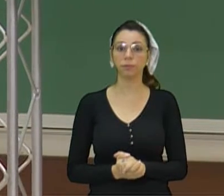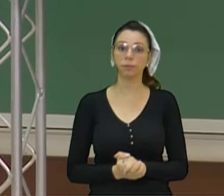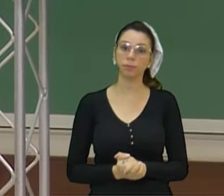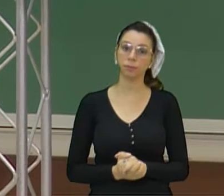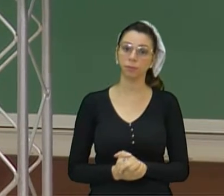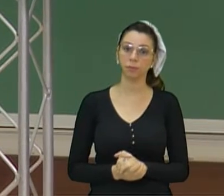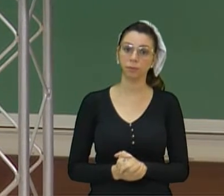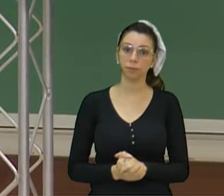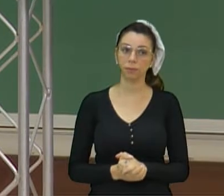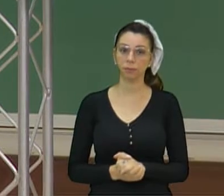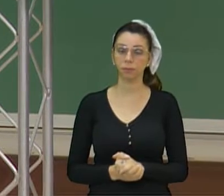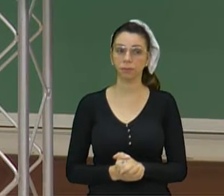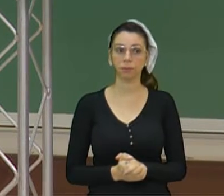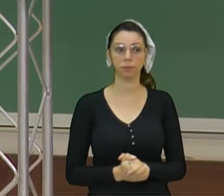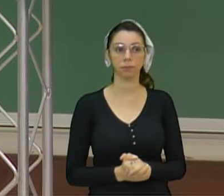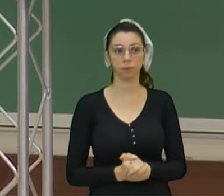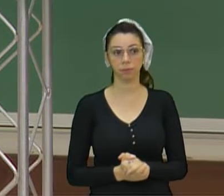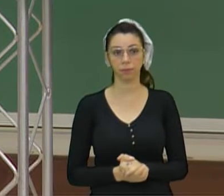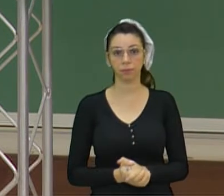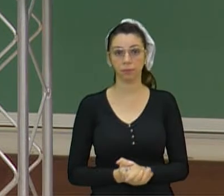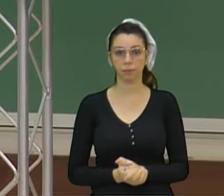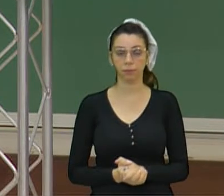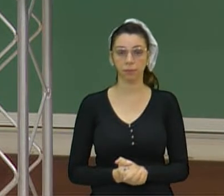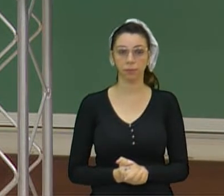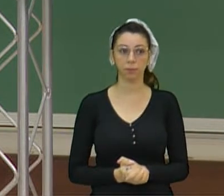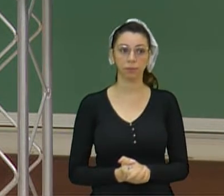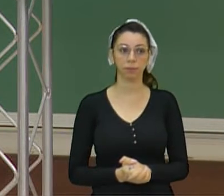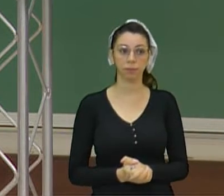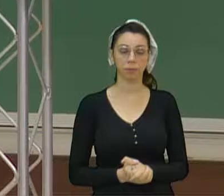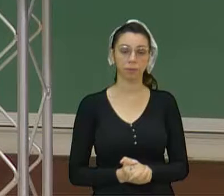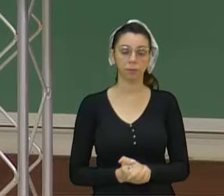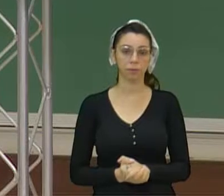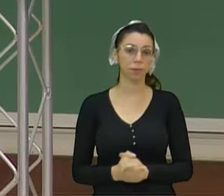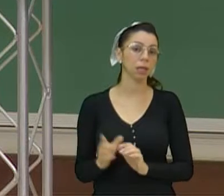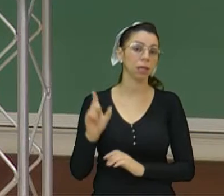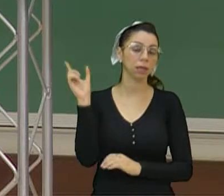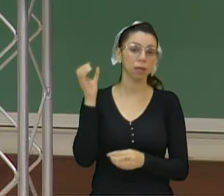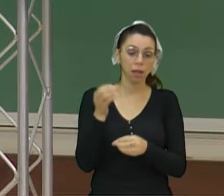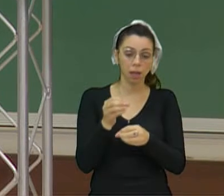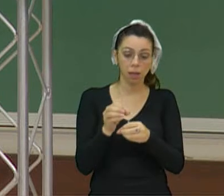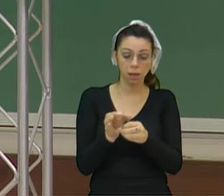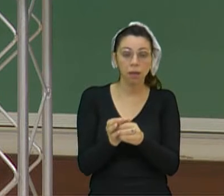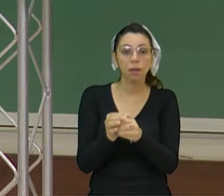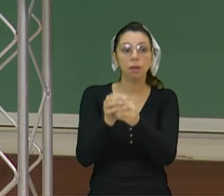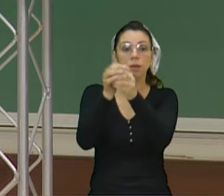E aqui, o que eu falei agora aqui para vocês, esses materiais aqui,